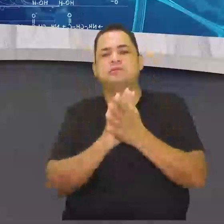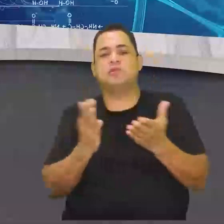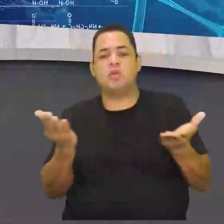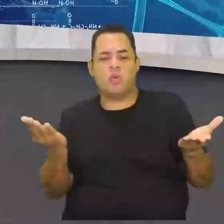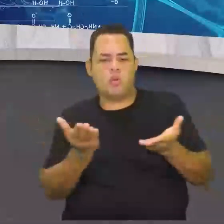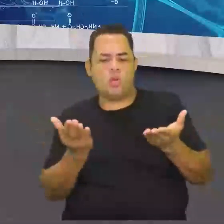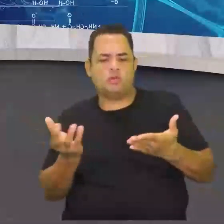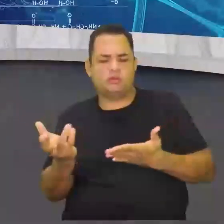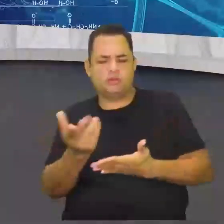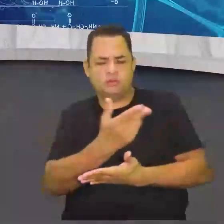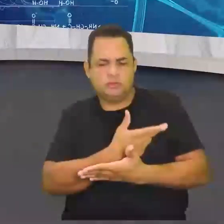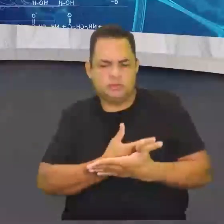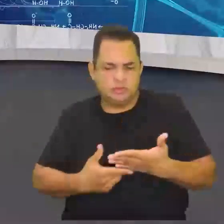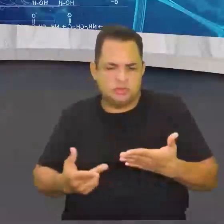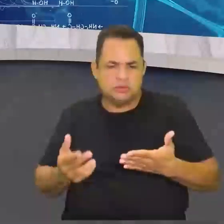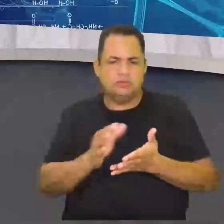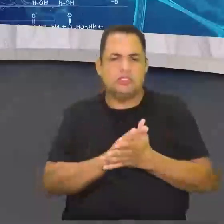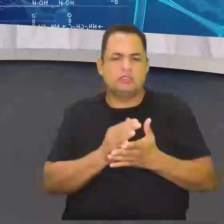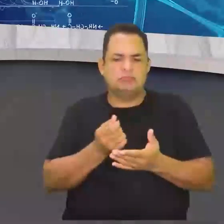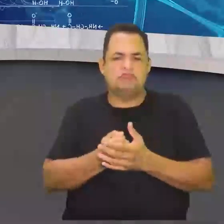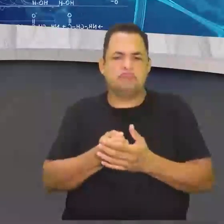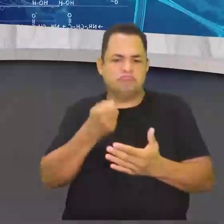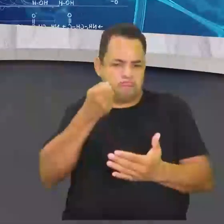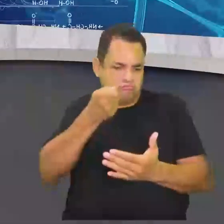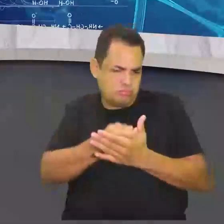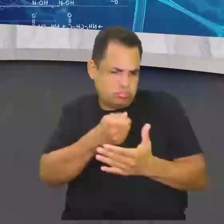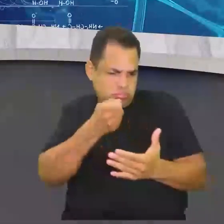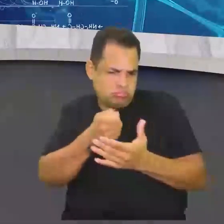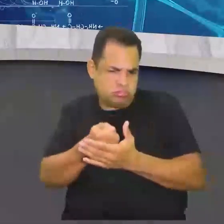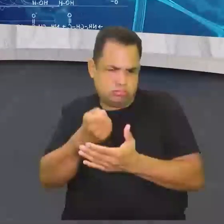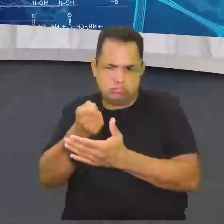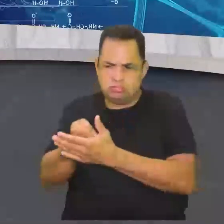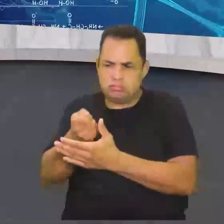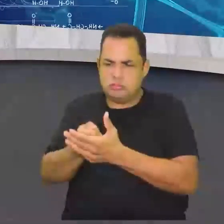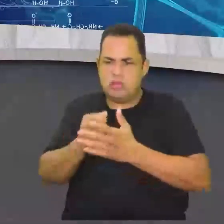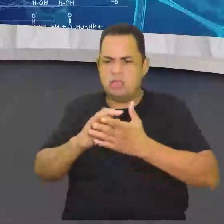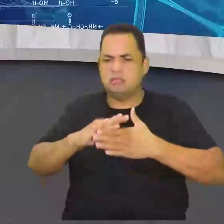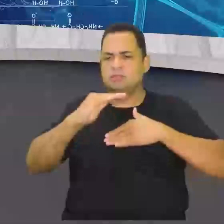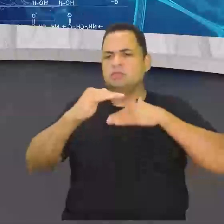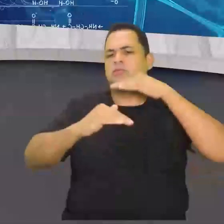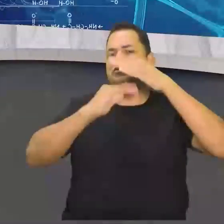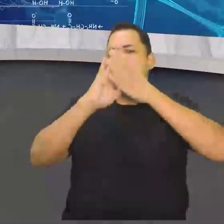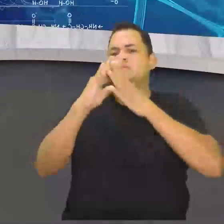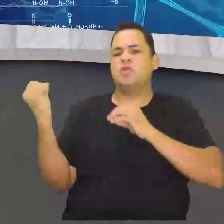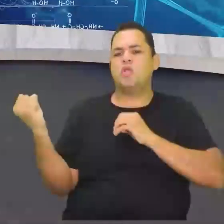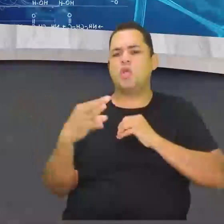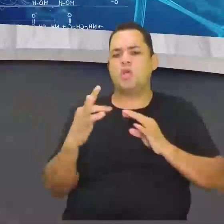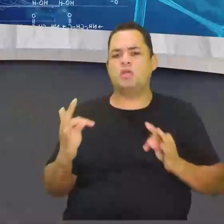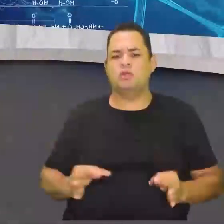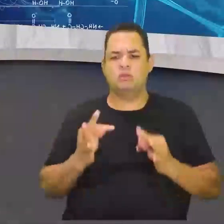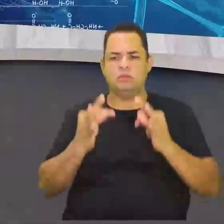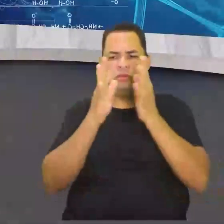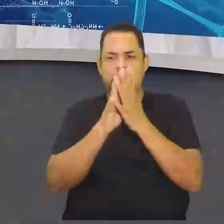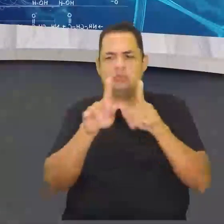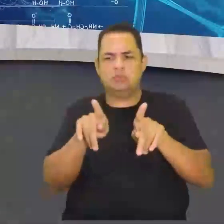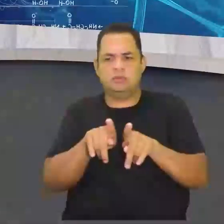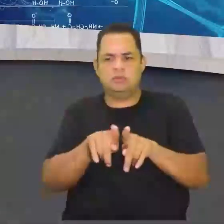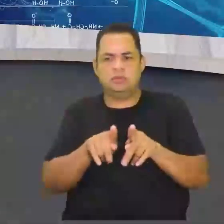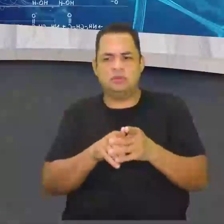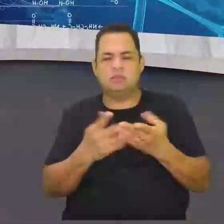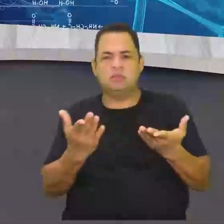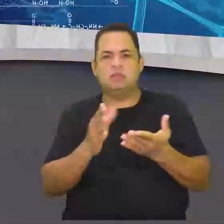nós temos muitos investimentos para desenvolvimento de novas tecnologias e também de